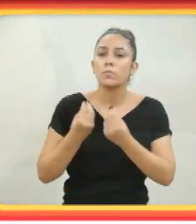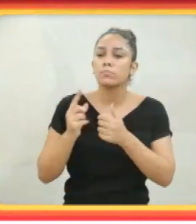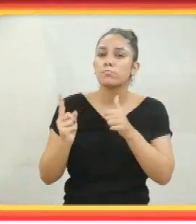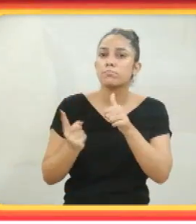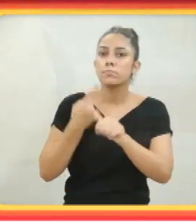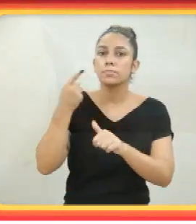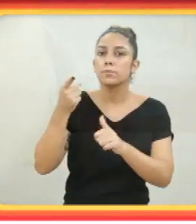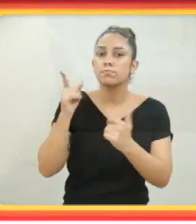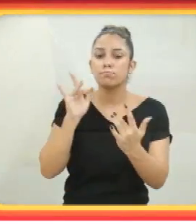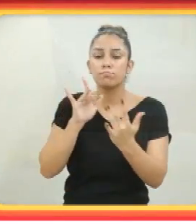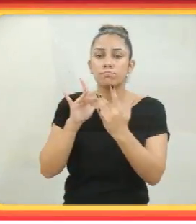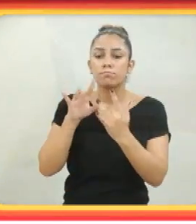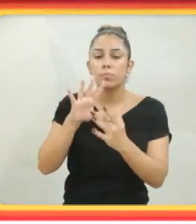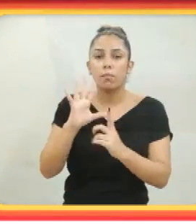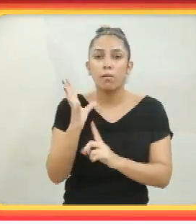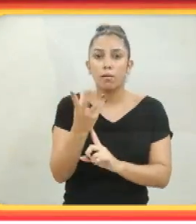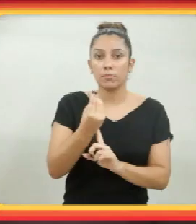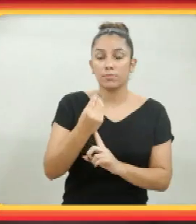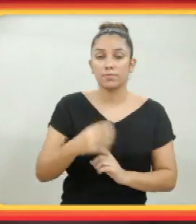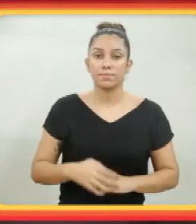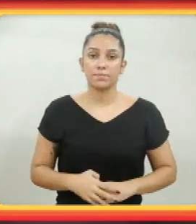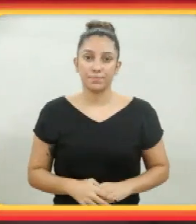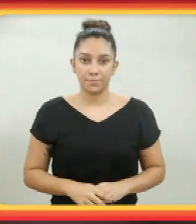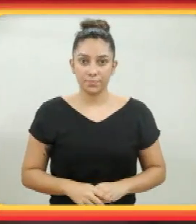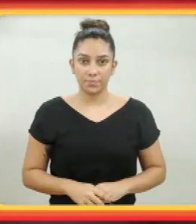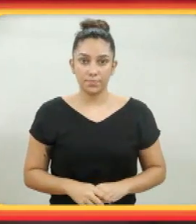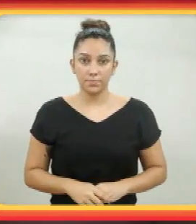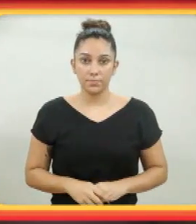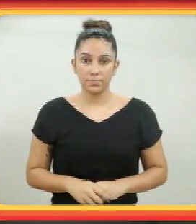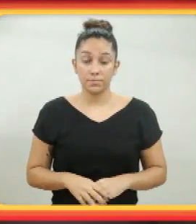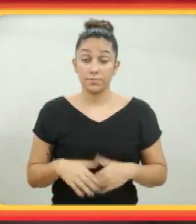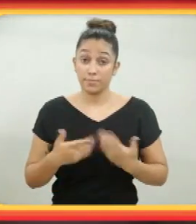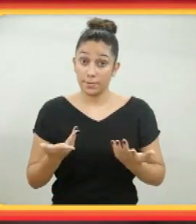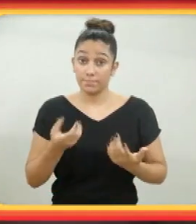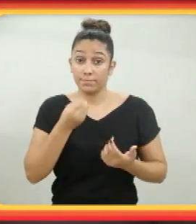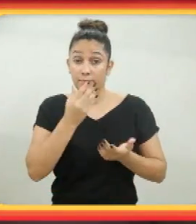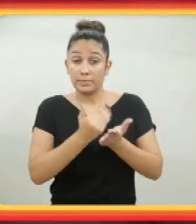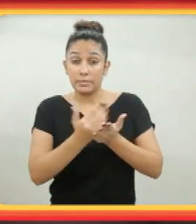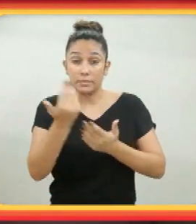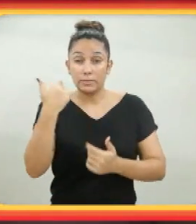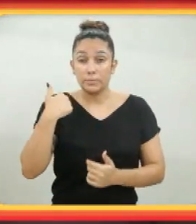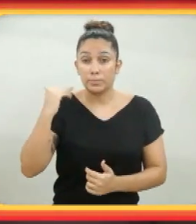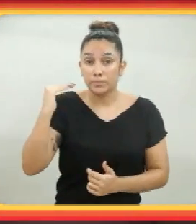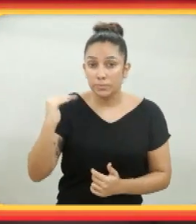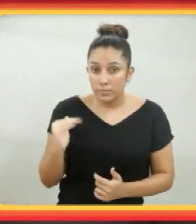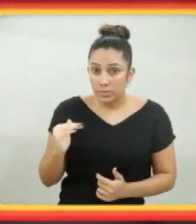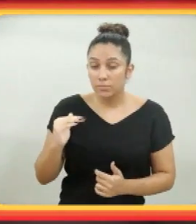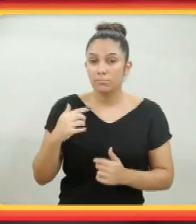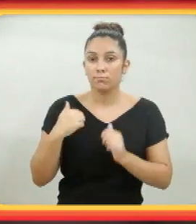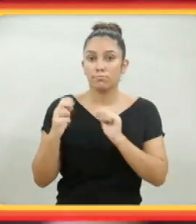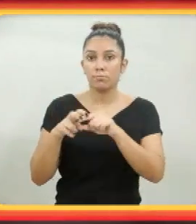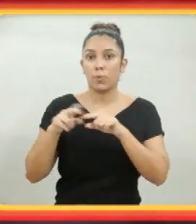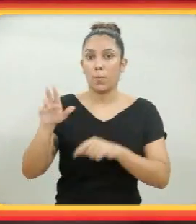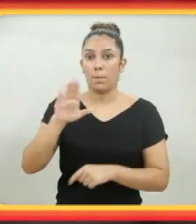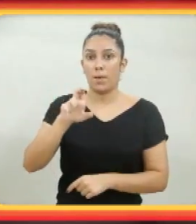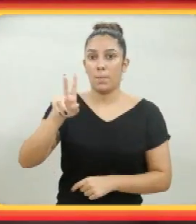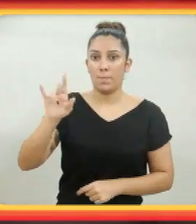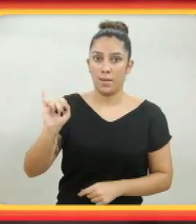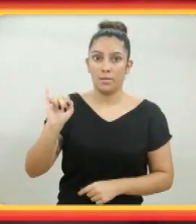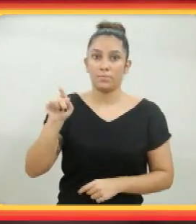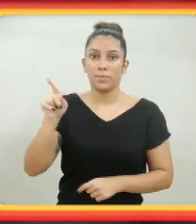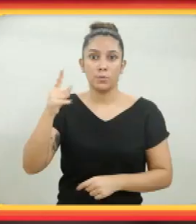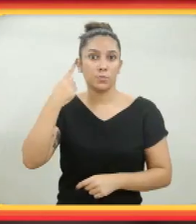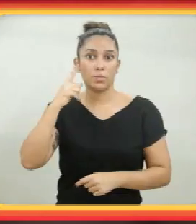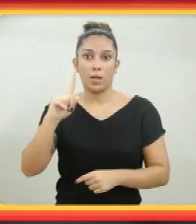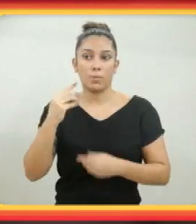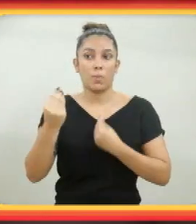primeiro contato com a arte? Desde bem pequenininha, através dos meus pais que não